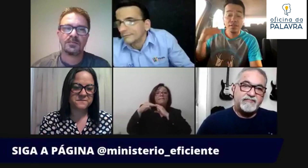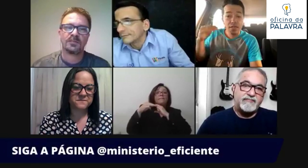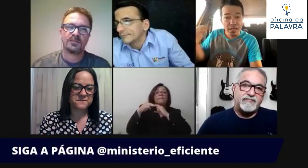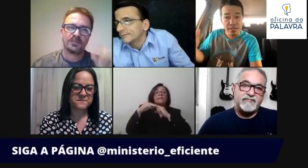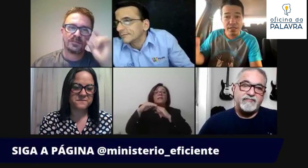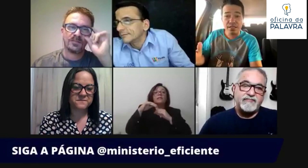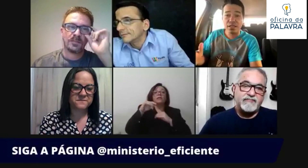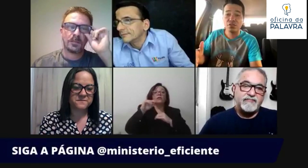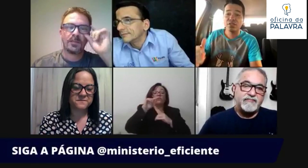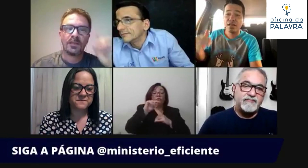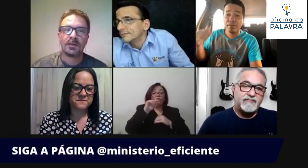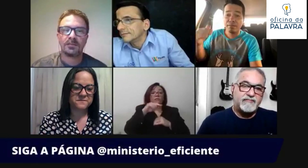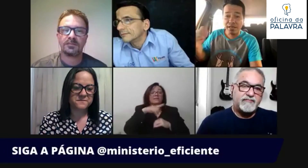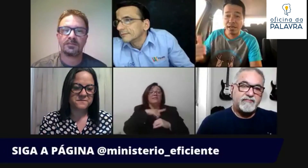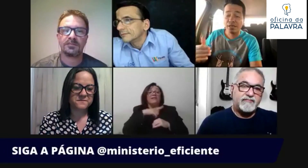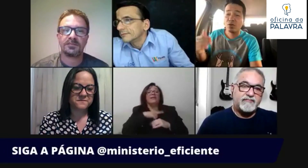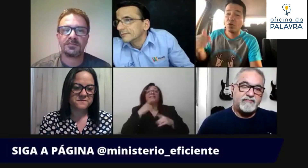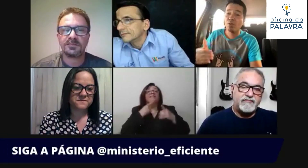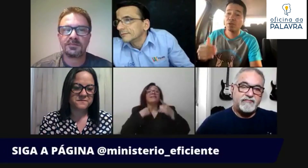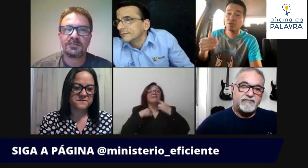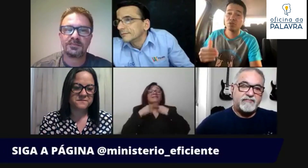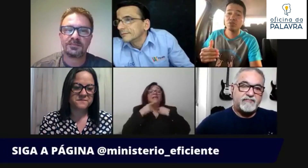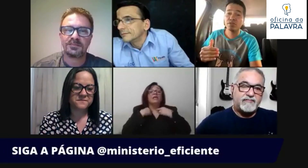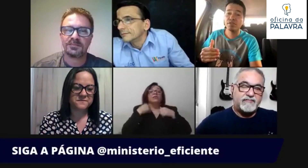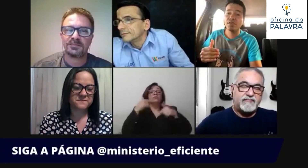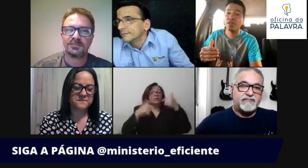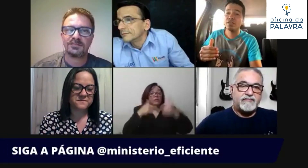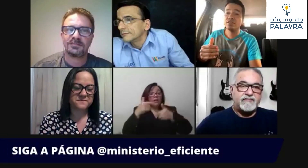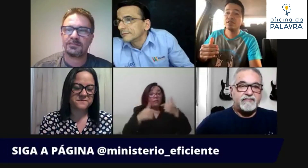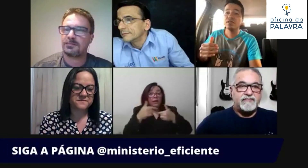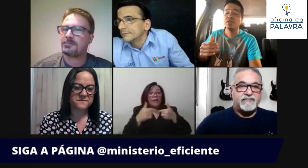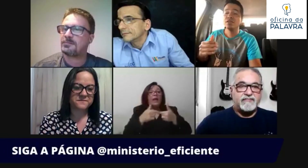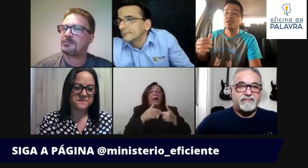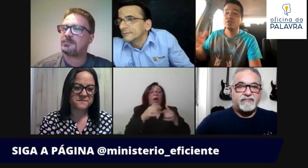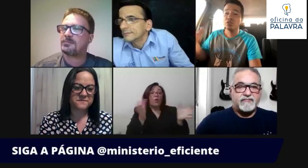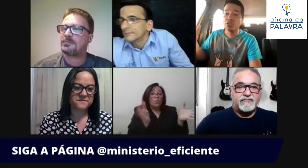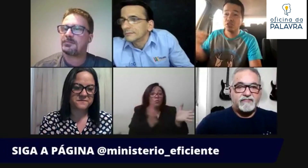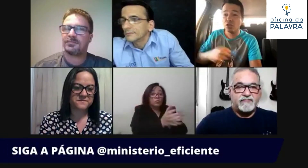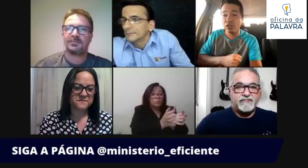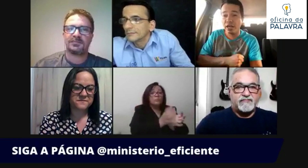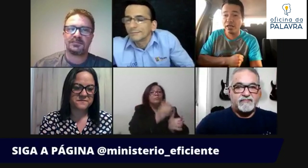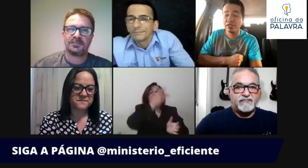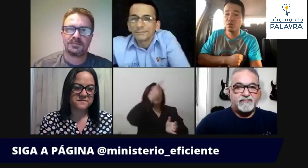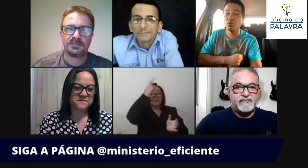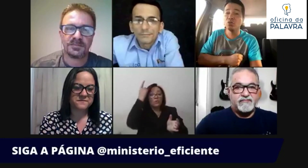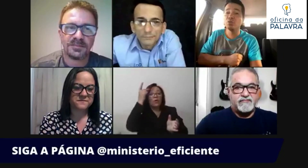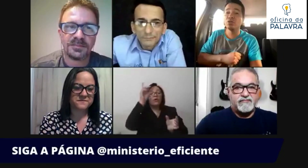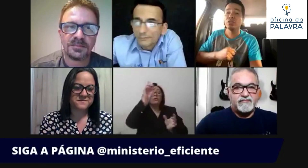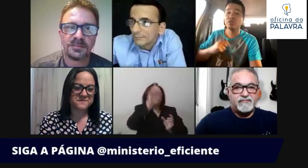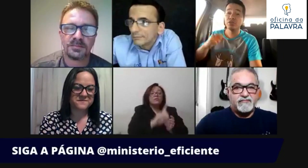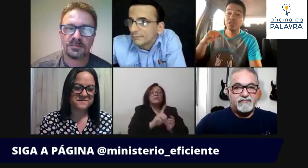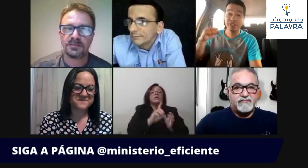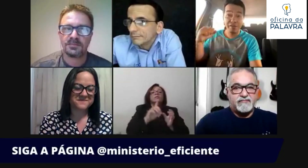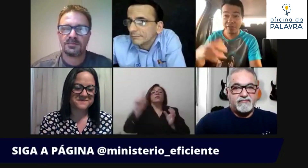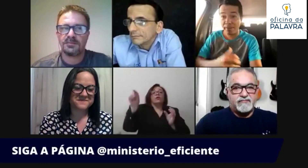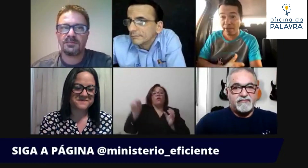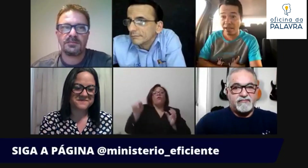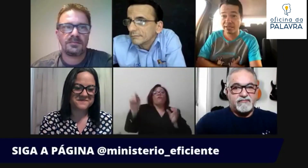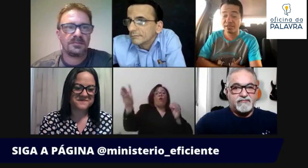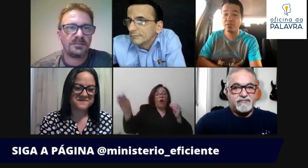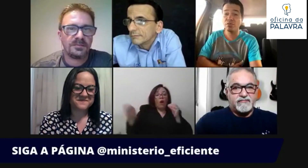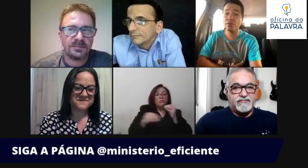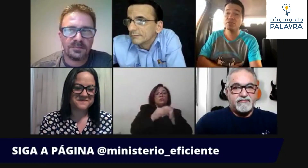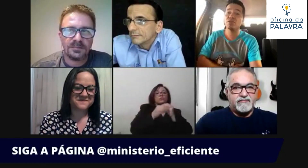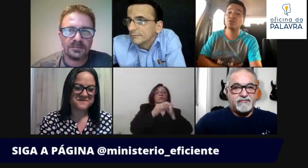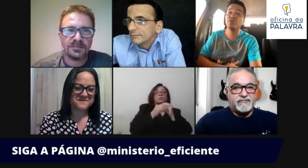você tem esse desejo de trabalhar com pessoas com deficiência, eu vou te adicionar nesse grupo e você já vai